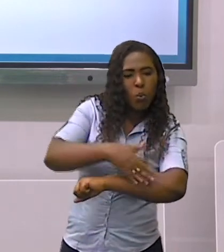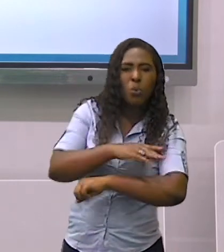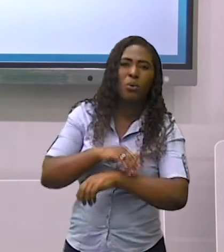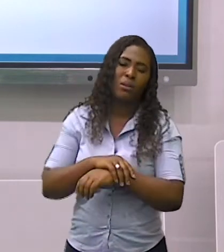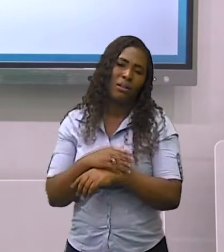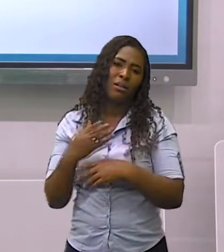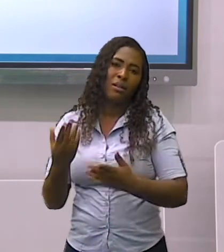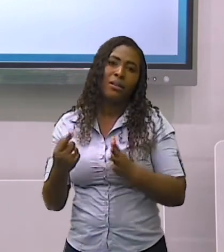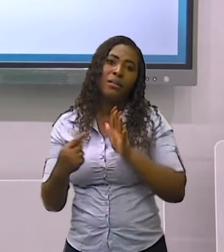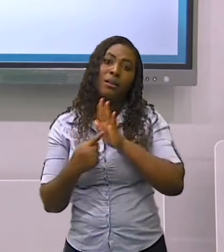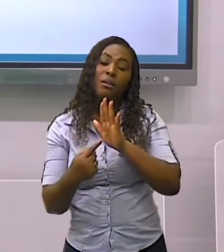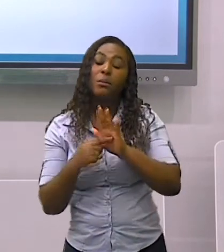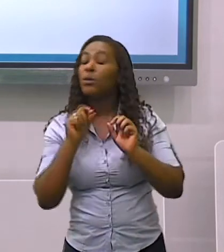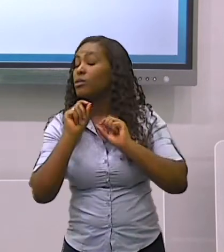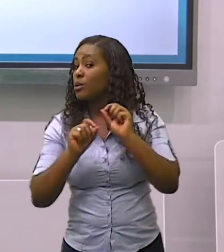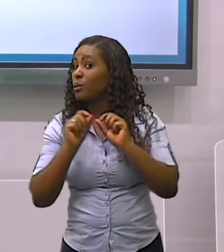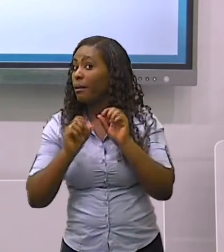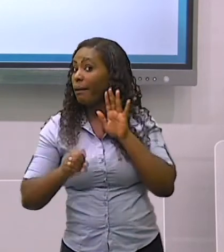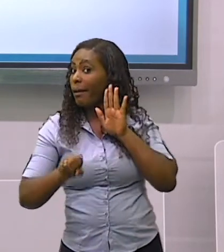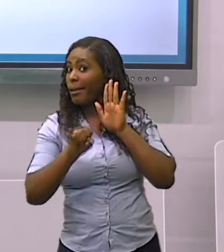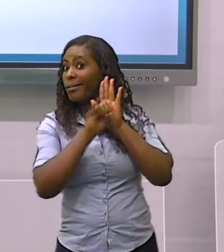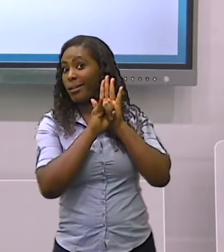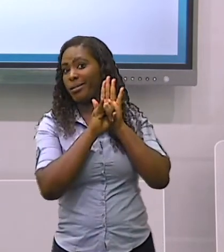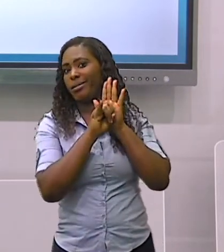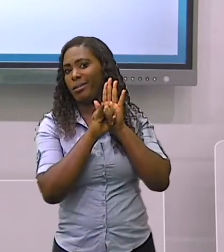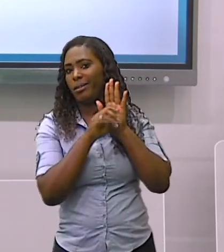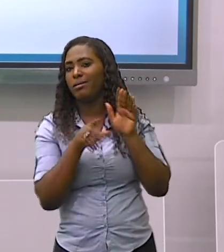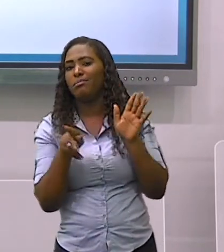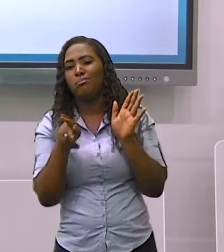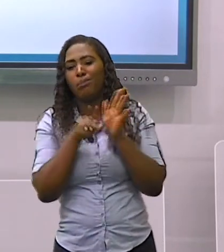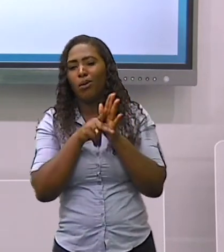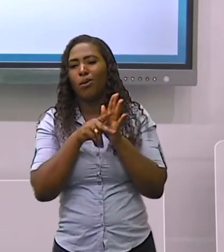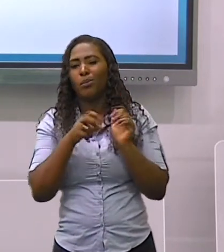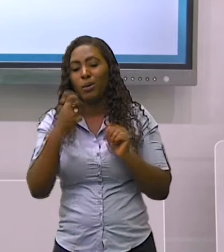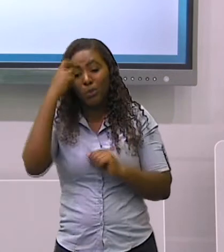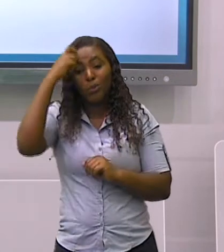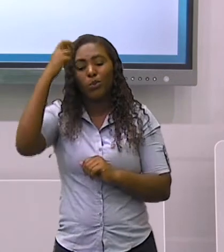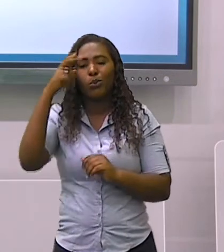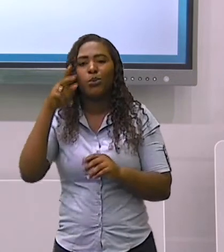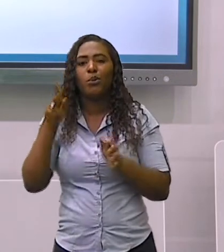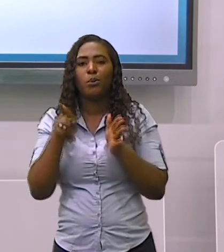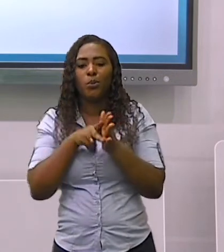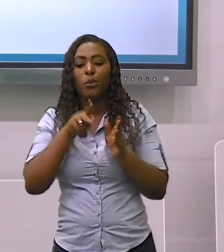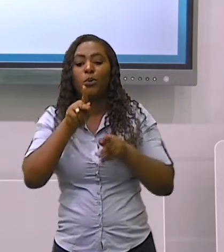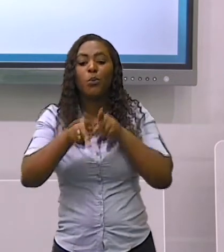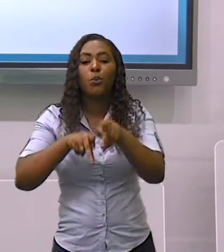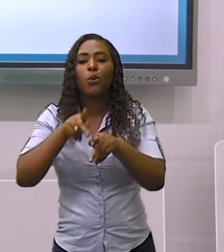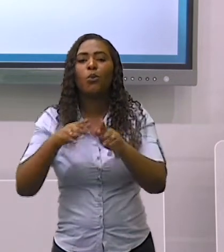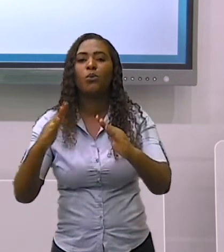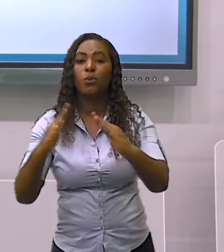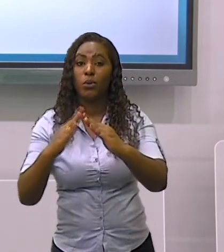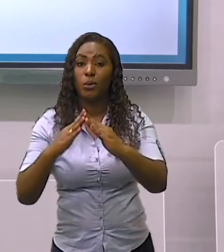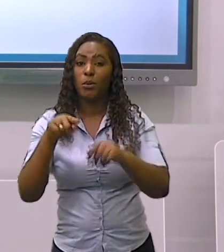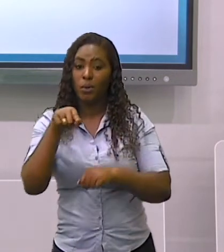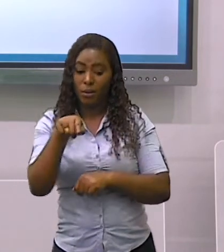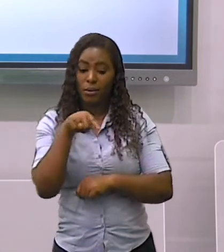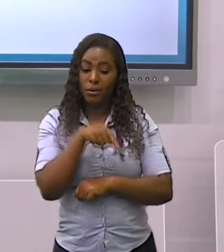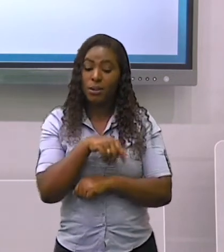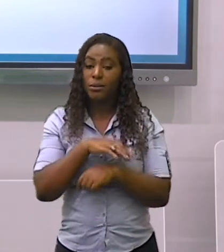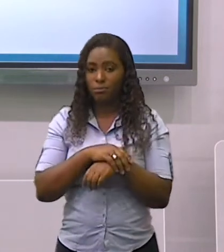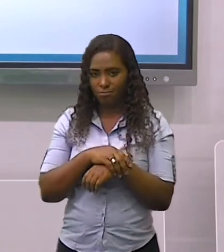pessoas e também dos seus elementos culturais. Já os espaços